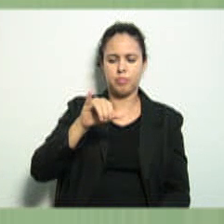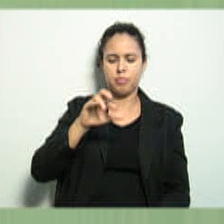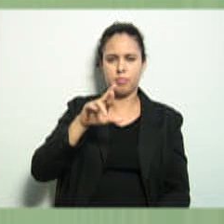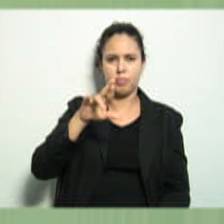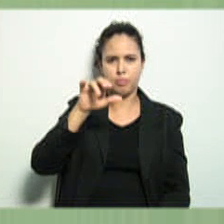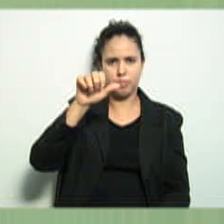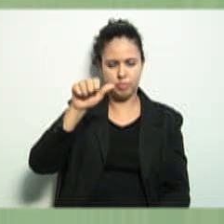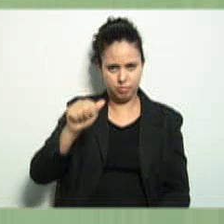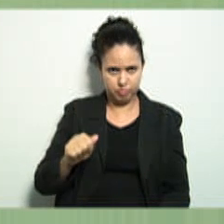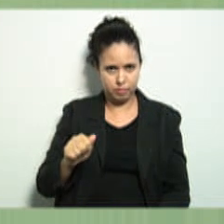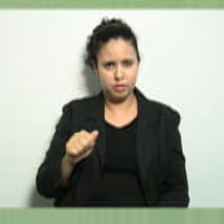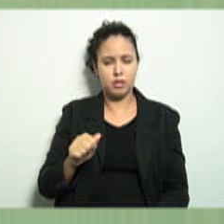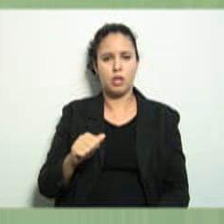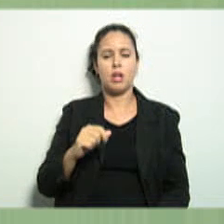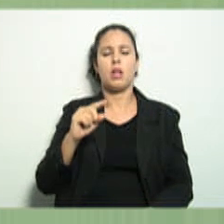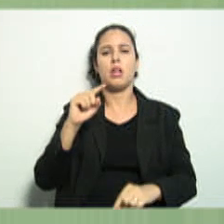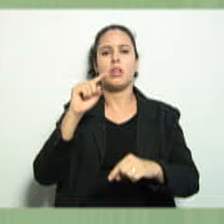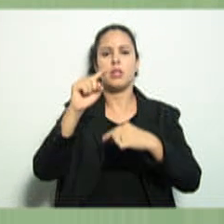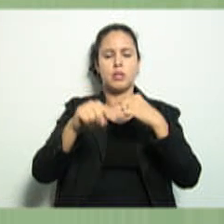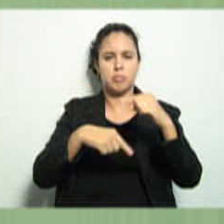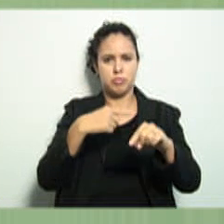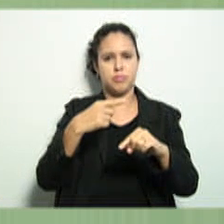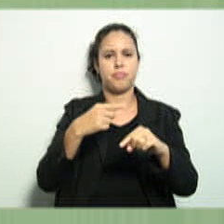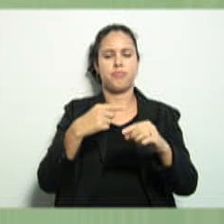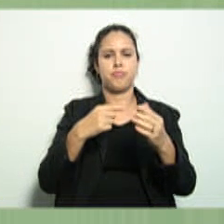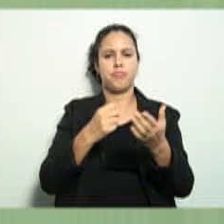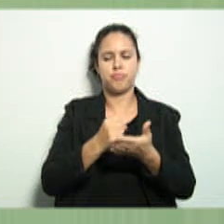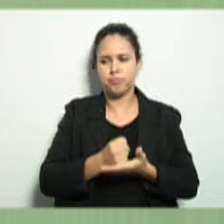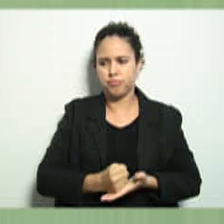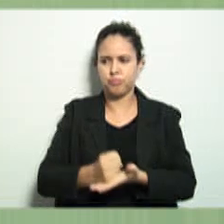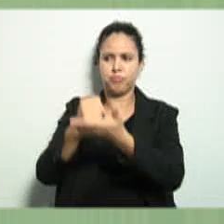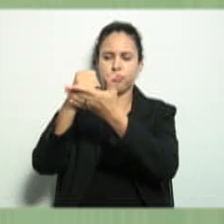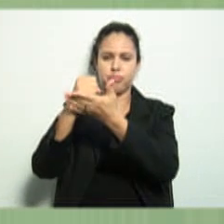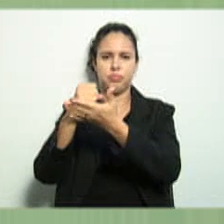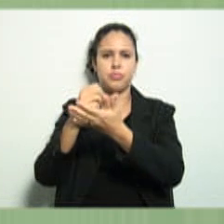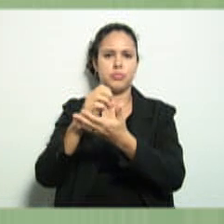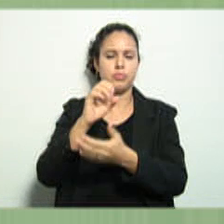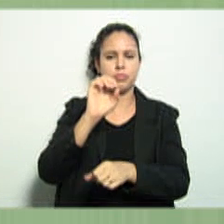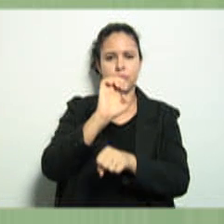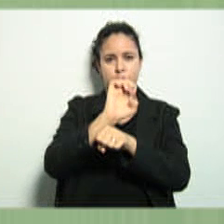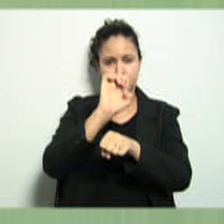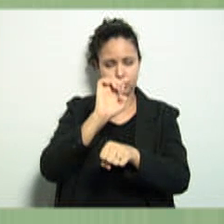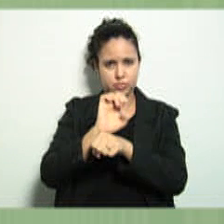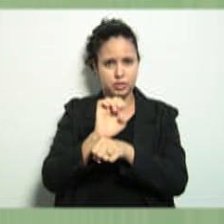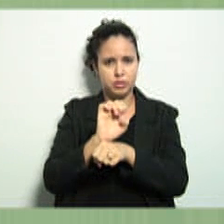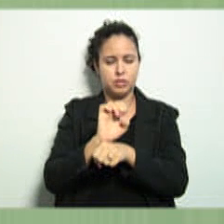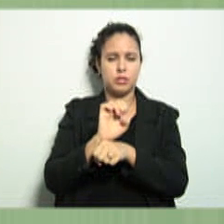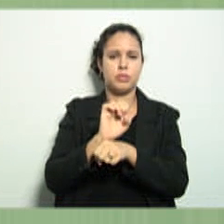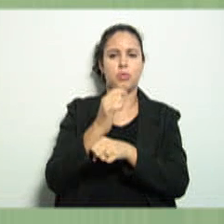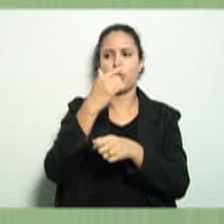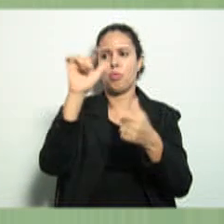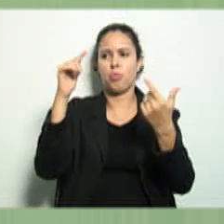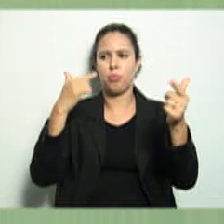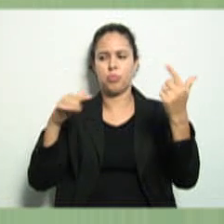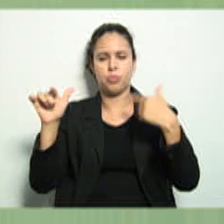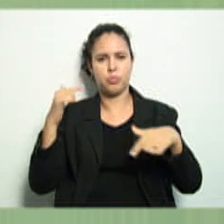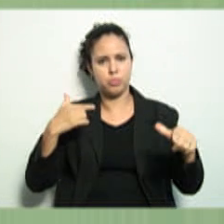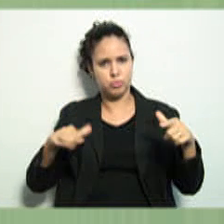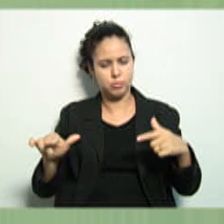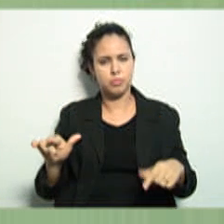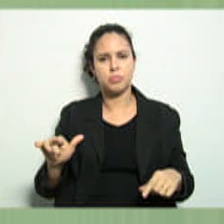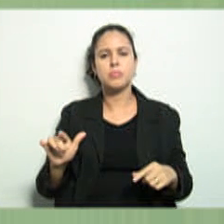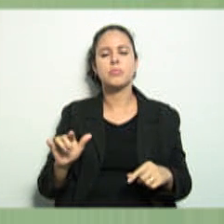qual indústria? Na indústria lá fora, porque aqui no nosso estado ela só conta com 4,10% da nossa atividade